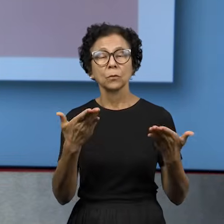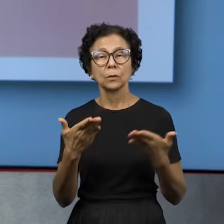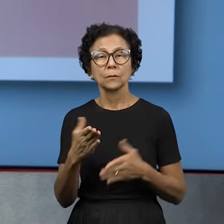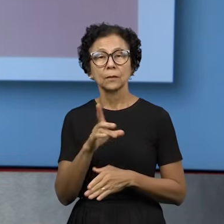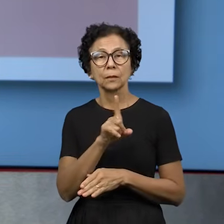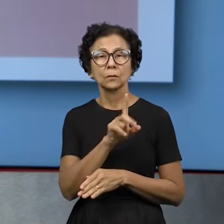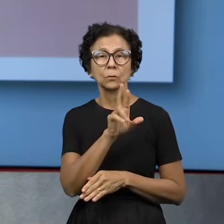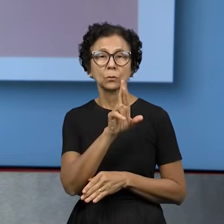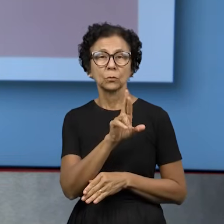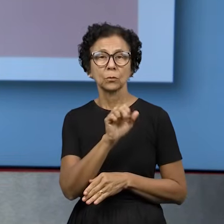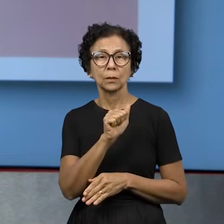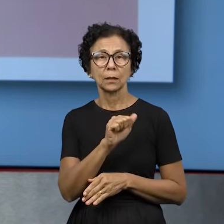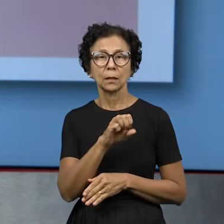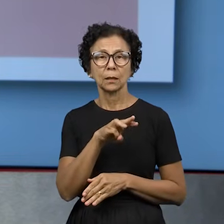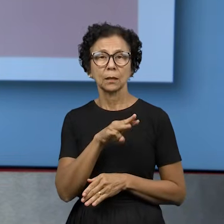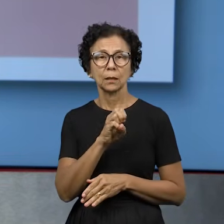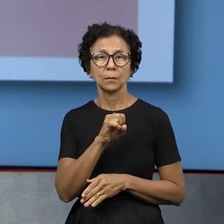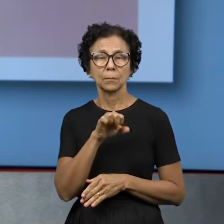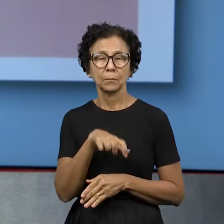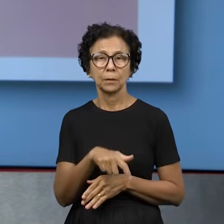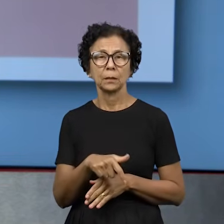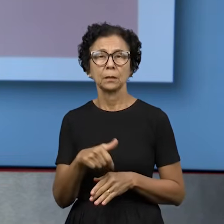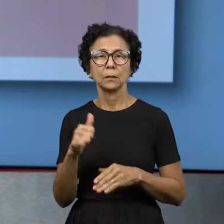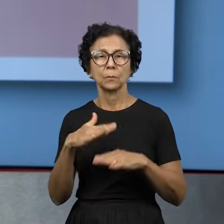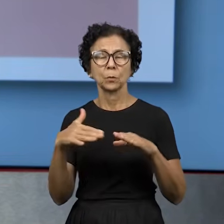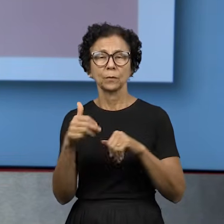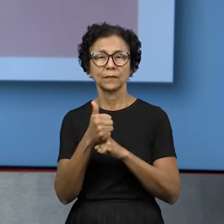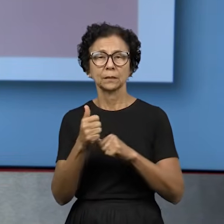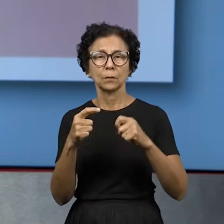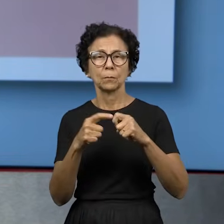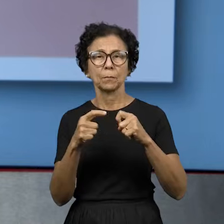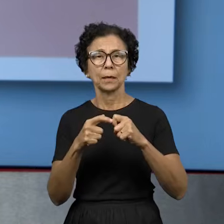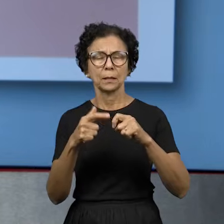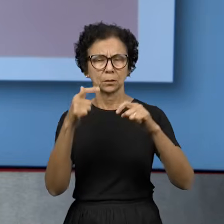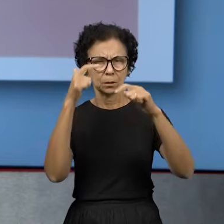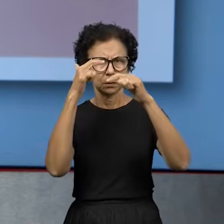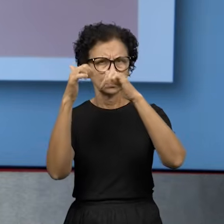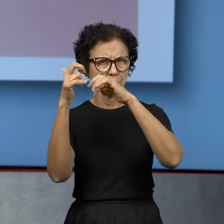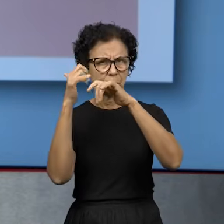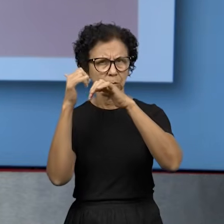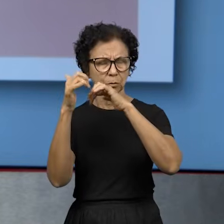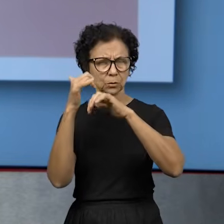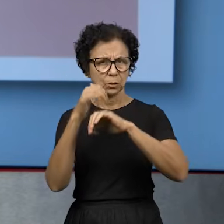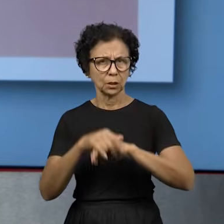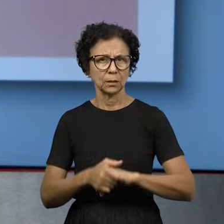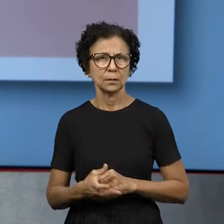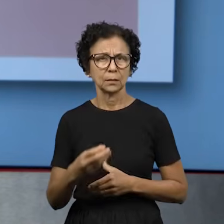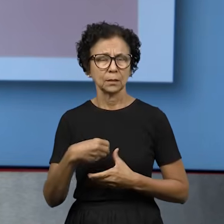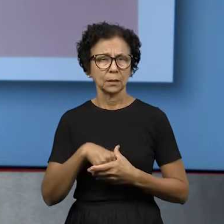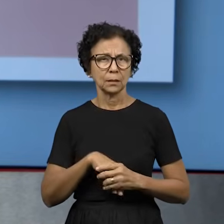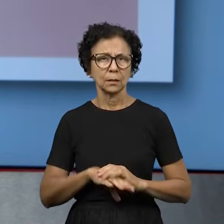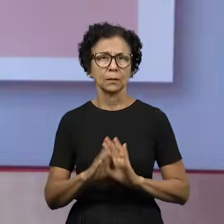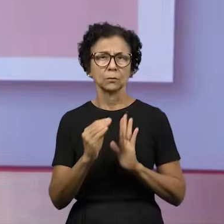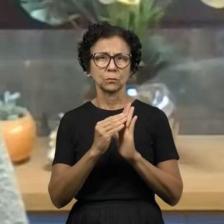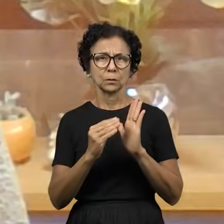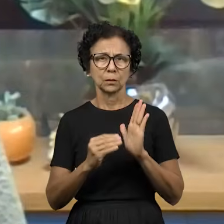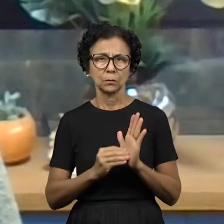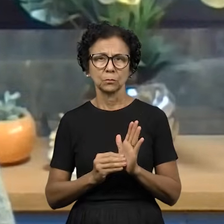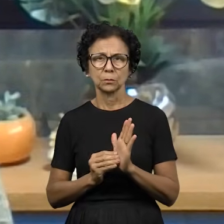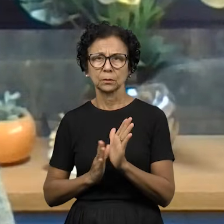Amin. Ela é neurologista e está coordenando a série A Prática da Acessibilidade na